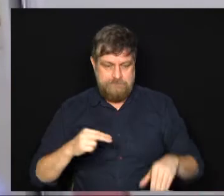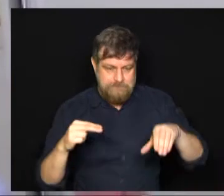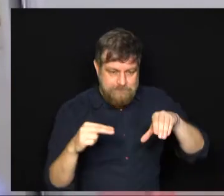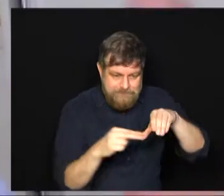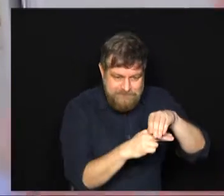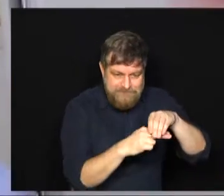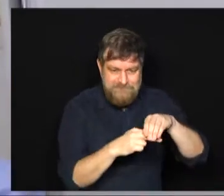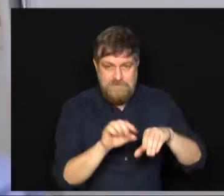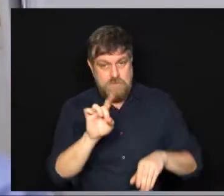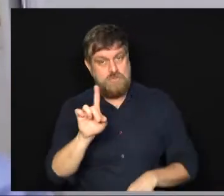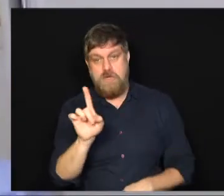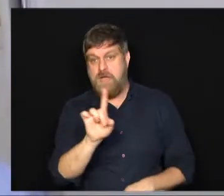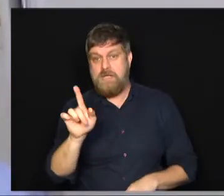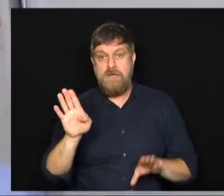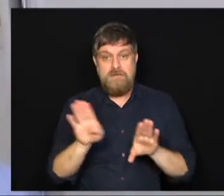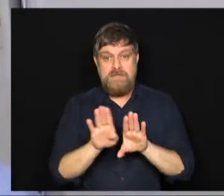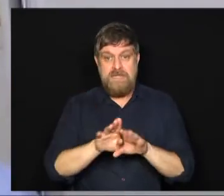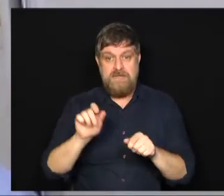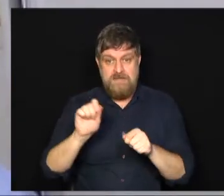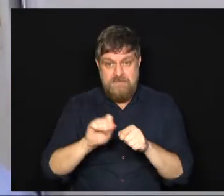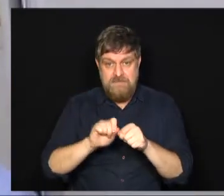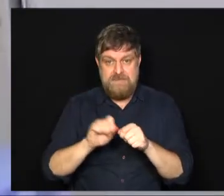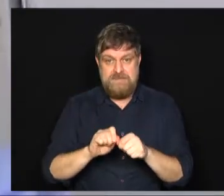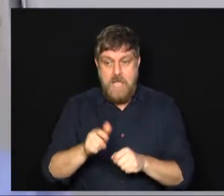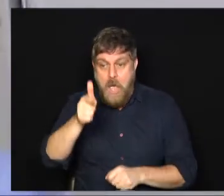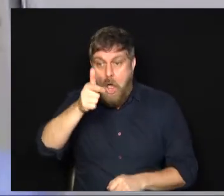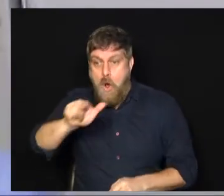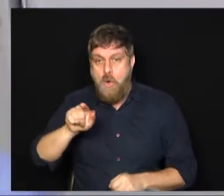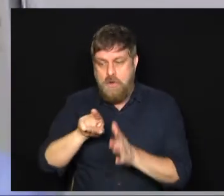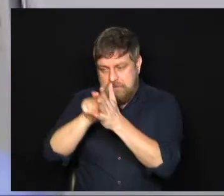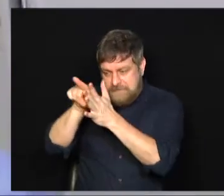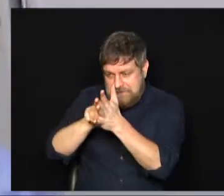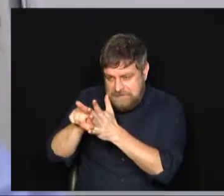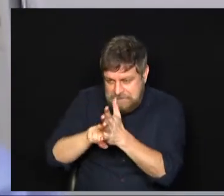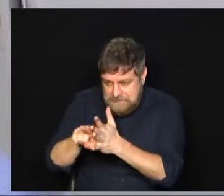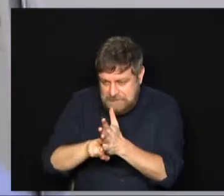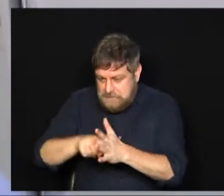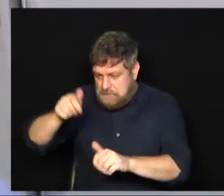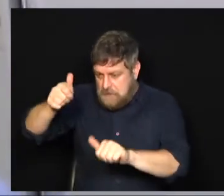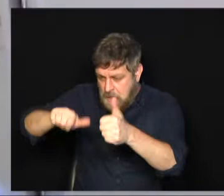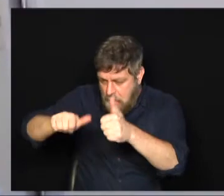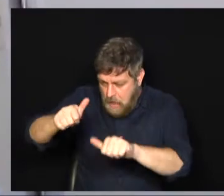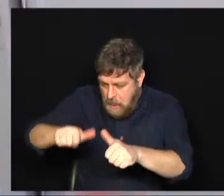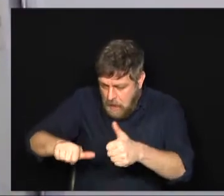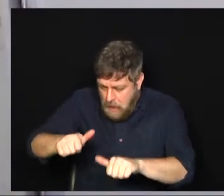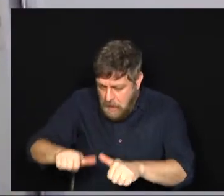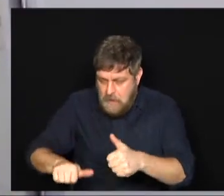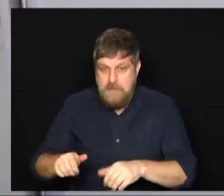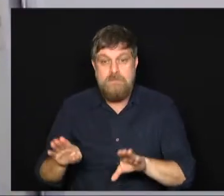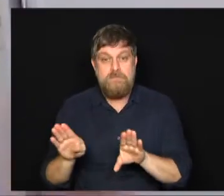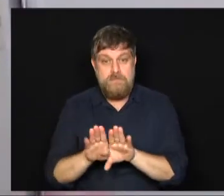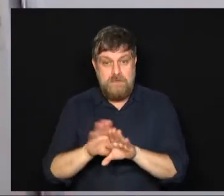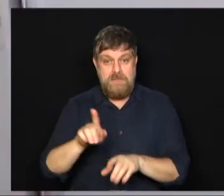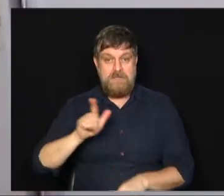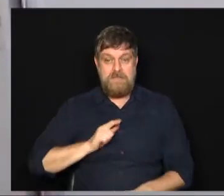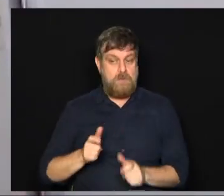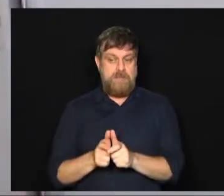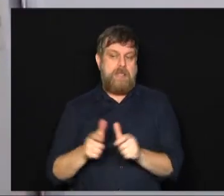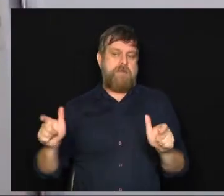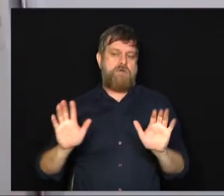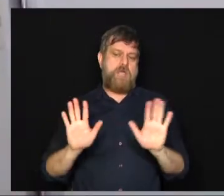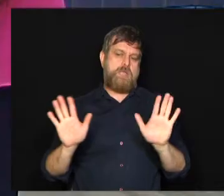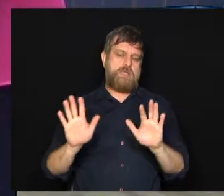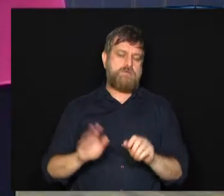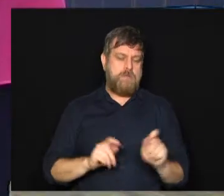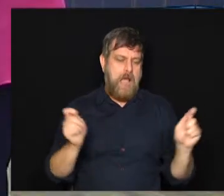Aí você vai ter que ir atrás de exames um pouco mais sofisticados, que nós chamamos de biomarcadores. Mas isso aí não é na maioria dos casos,